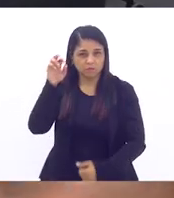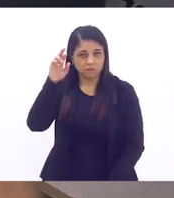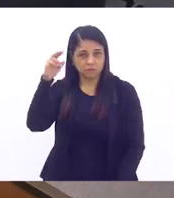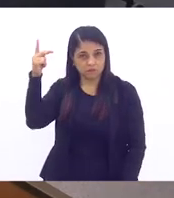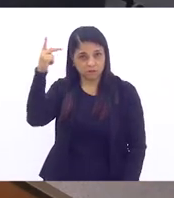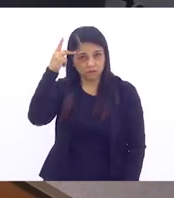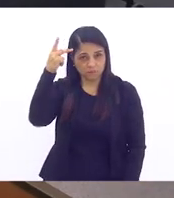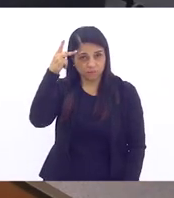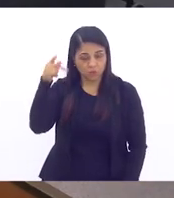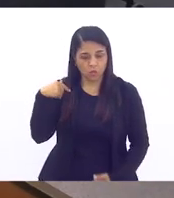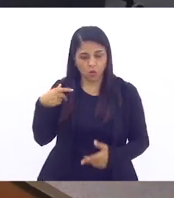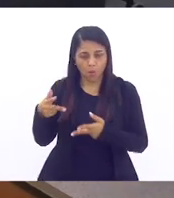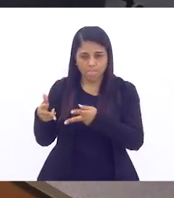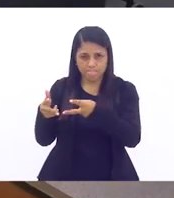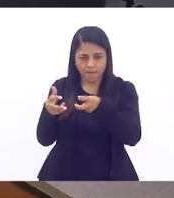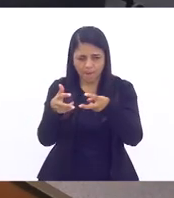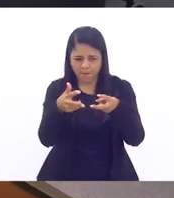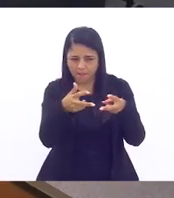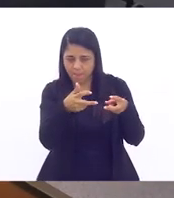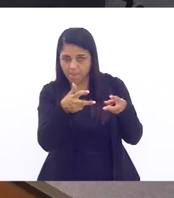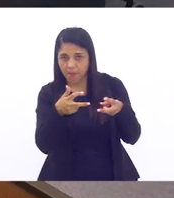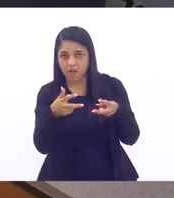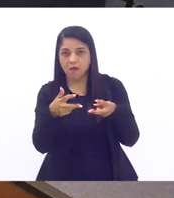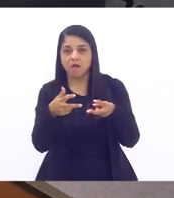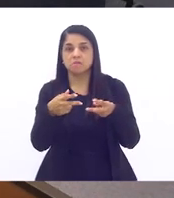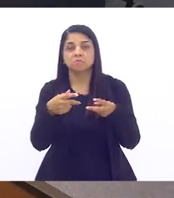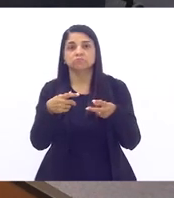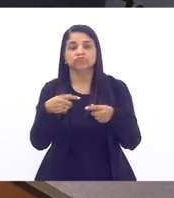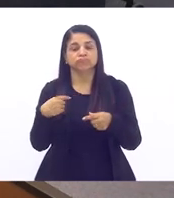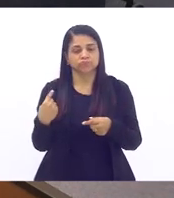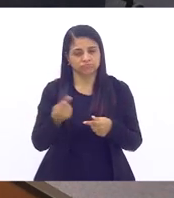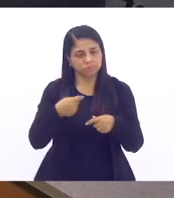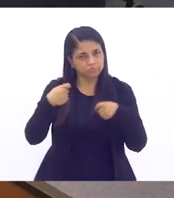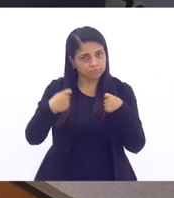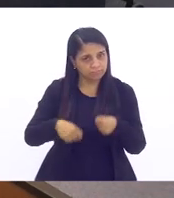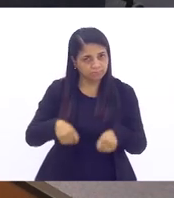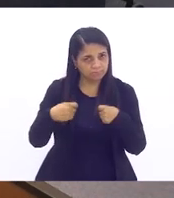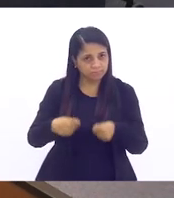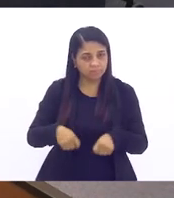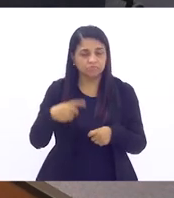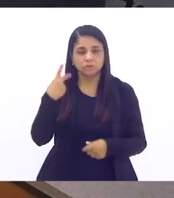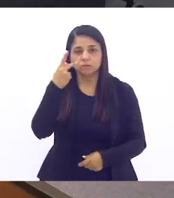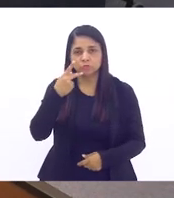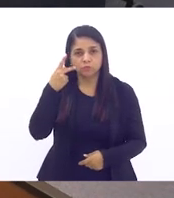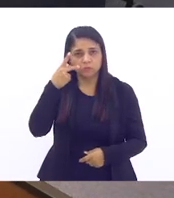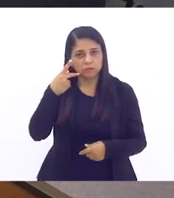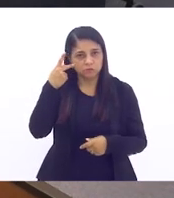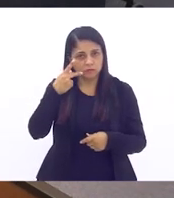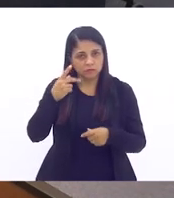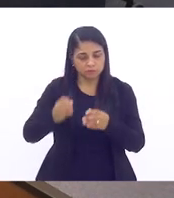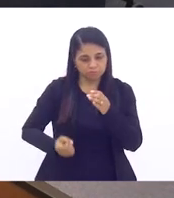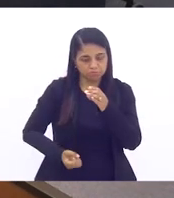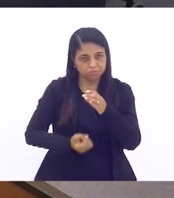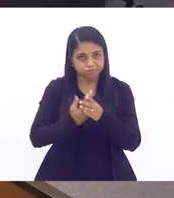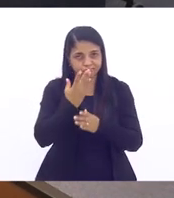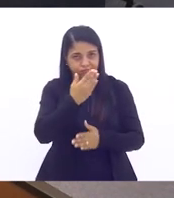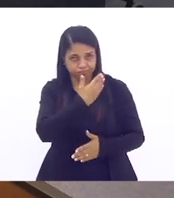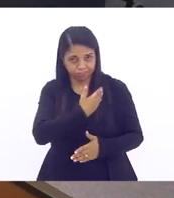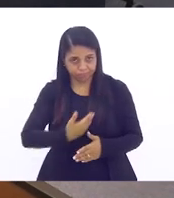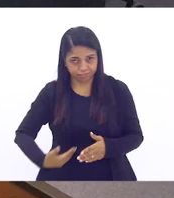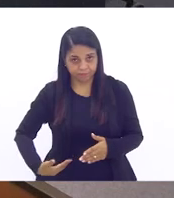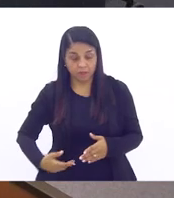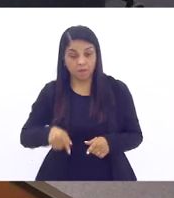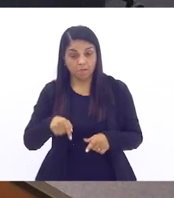observei que embora nós ainda precisamos de muitas políticas públicas mas o Rio de Janeiro